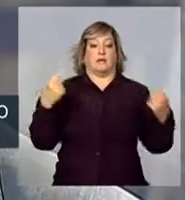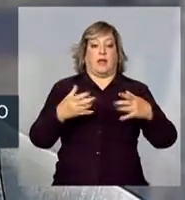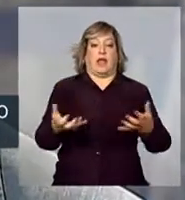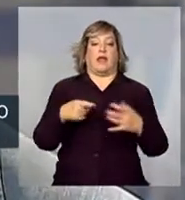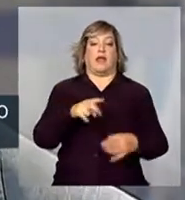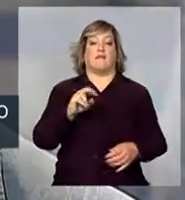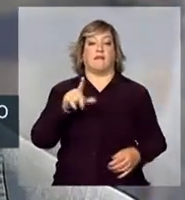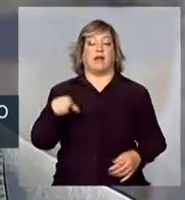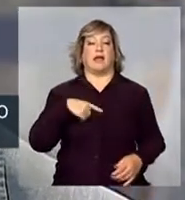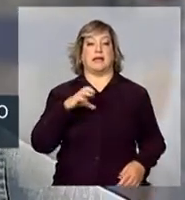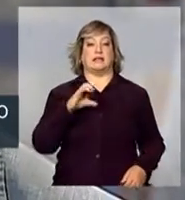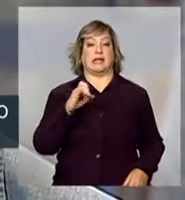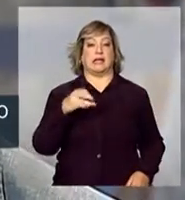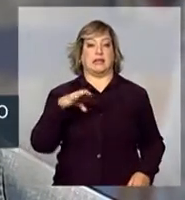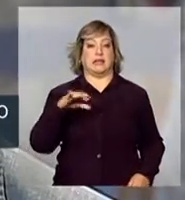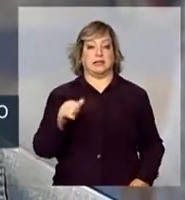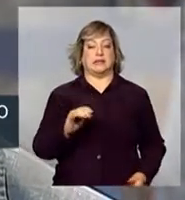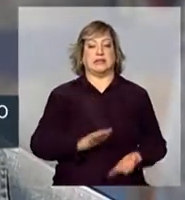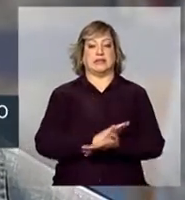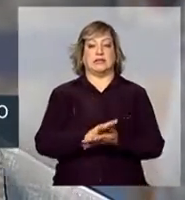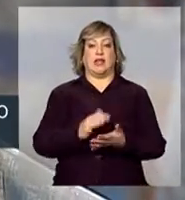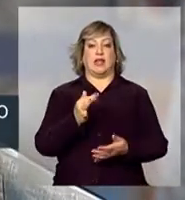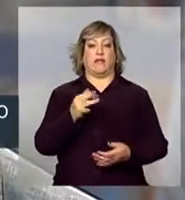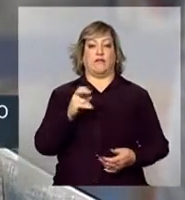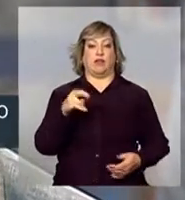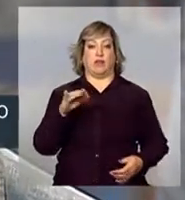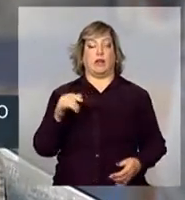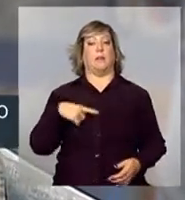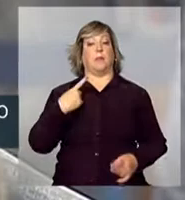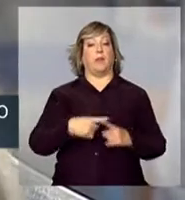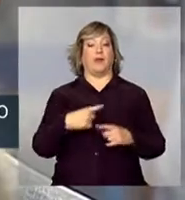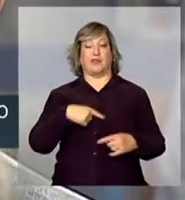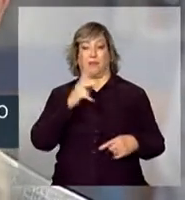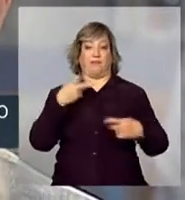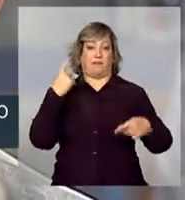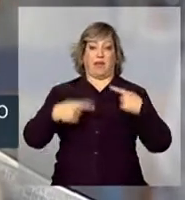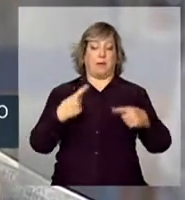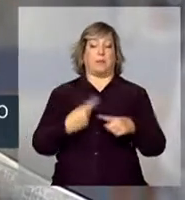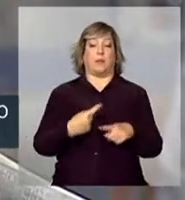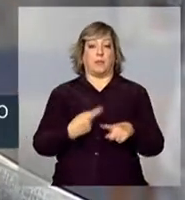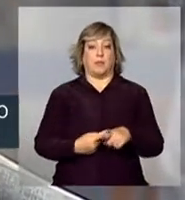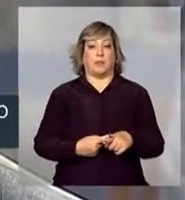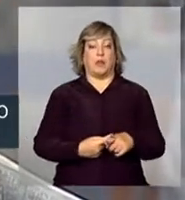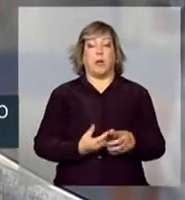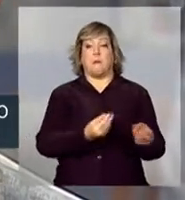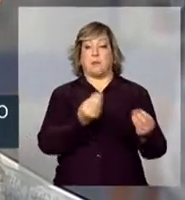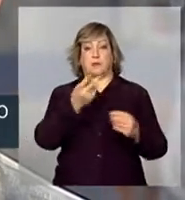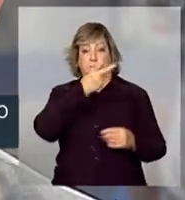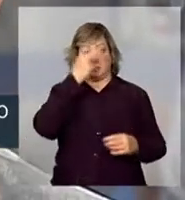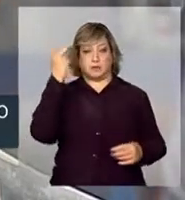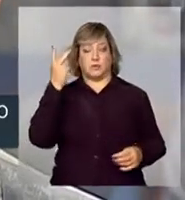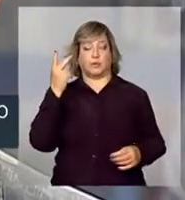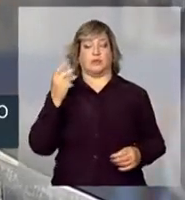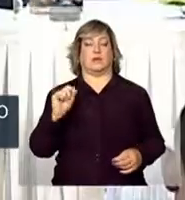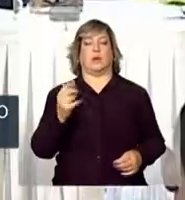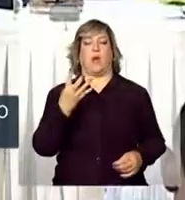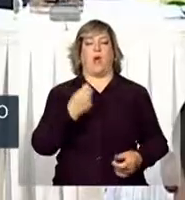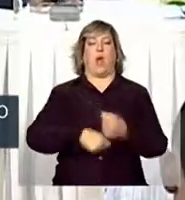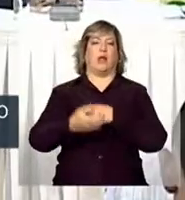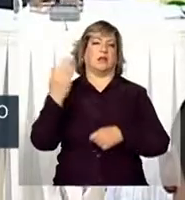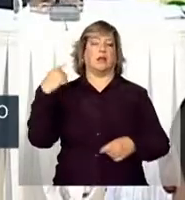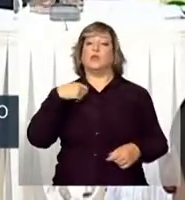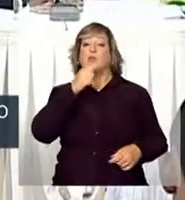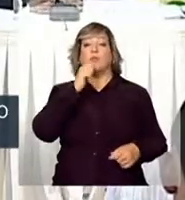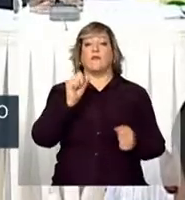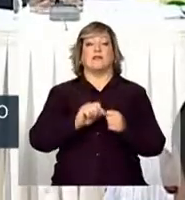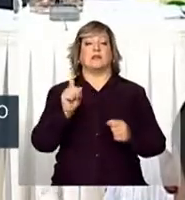uma grande polêmica atualmente porque os alunos que ingressaram as Universidades a mais quatro anos eles muitos deles não fizeram o Enem alguns não